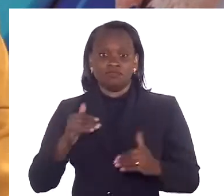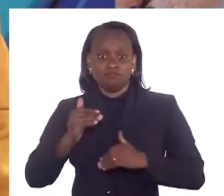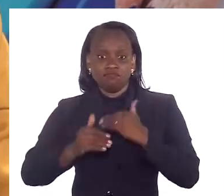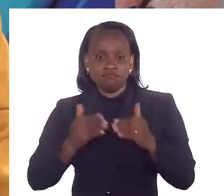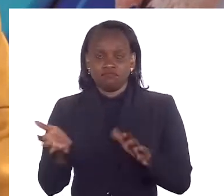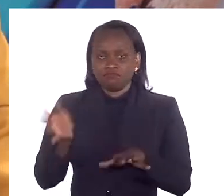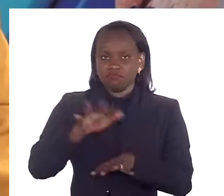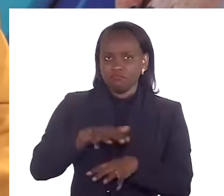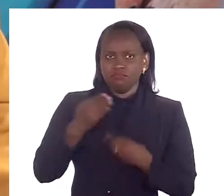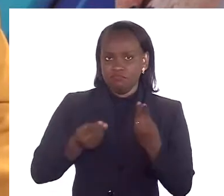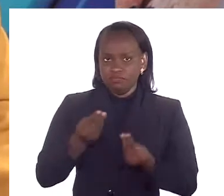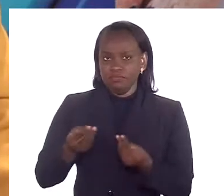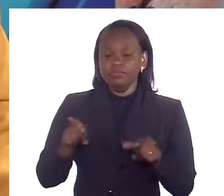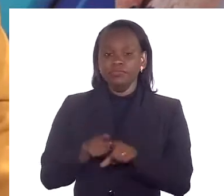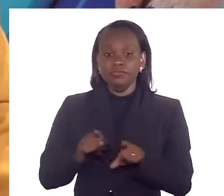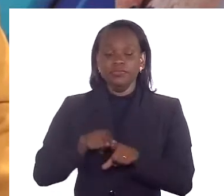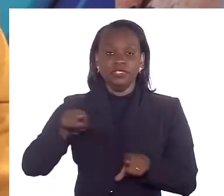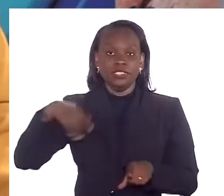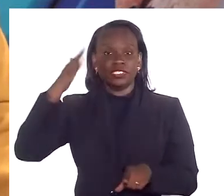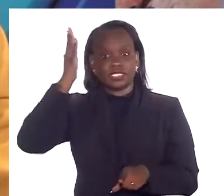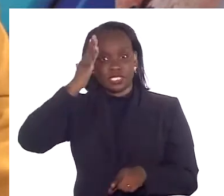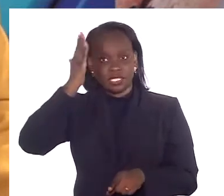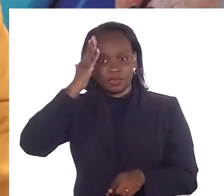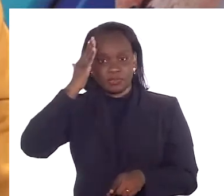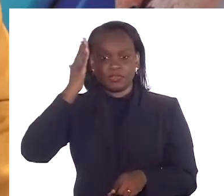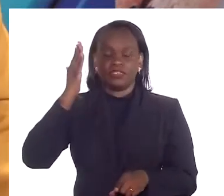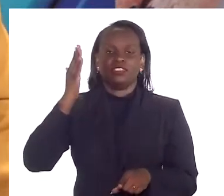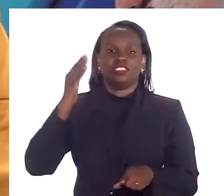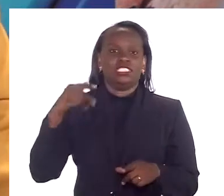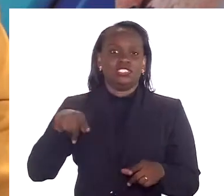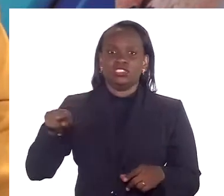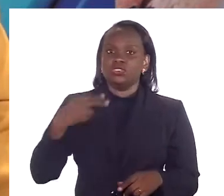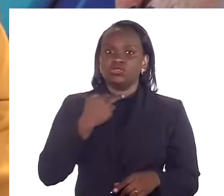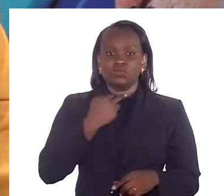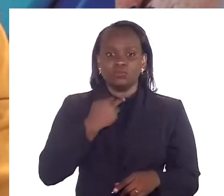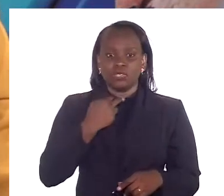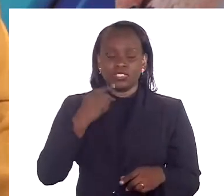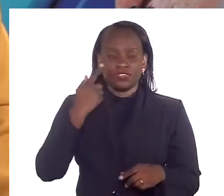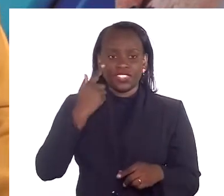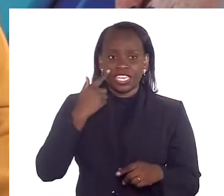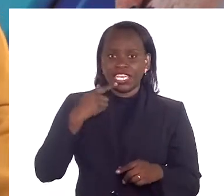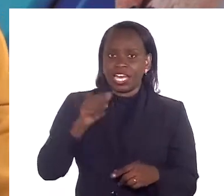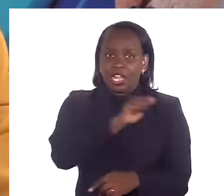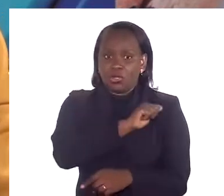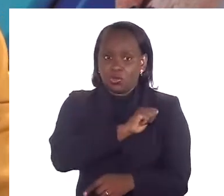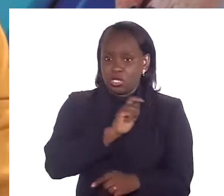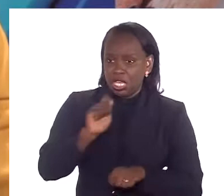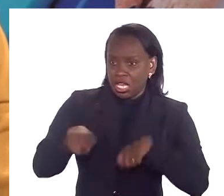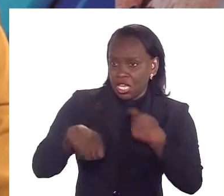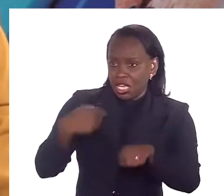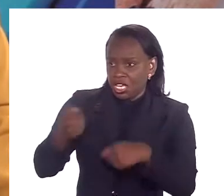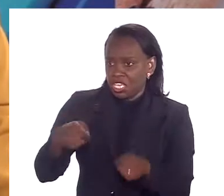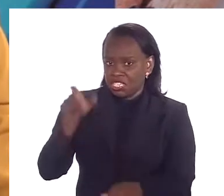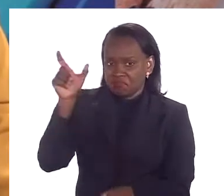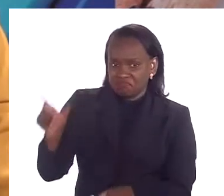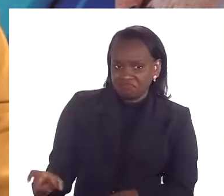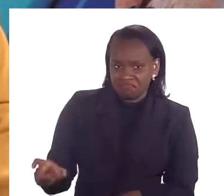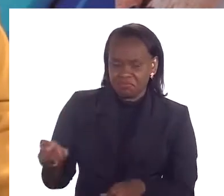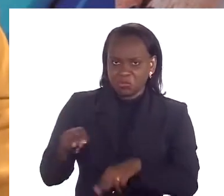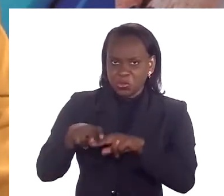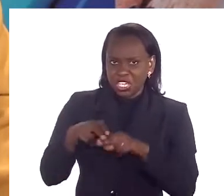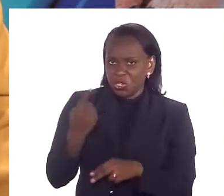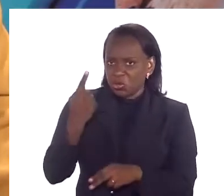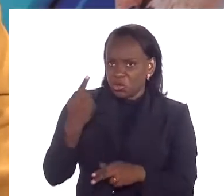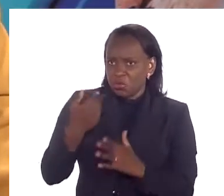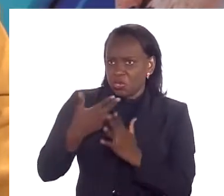sobre processos inclusivos, e a gente sabe que a gente não pode caracterizar um aluno, rotular um aluno